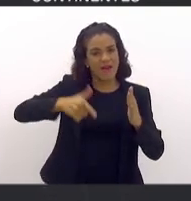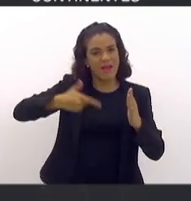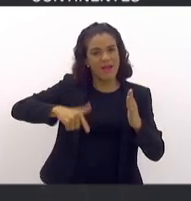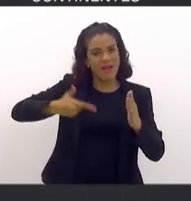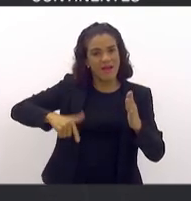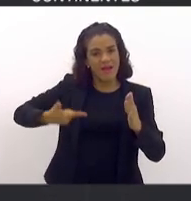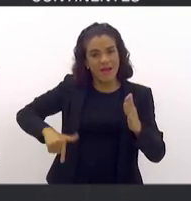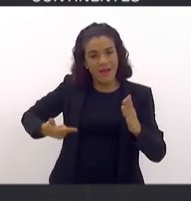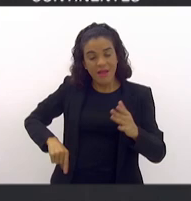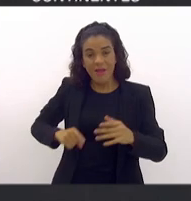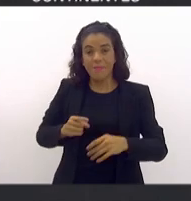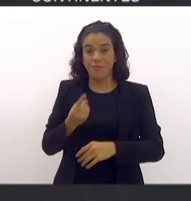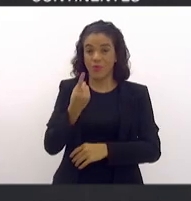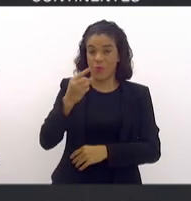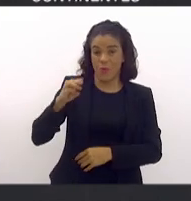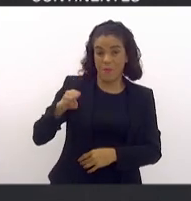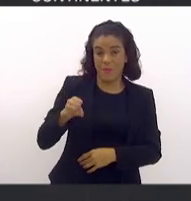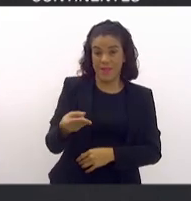dessas 1 milhão de páginas,